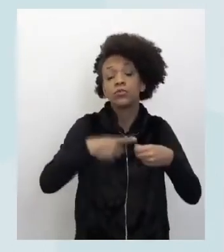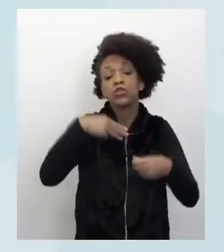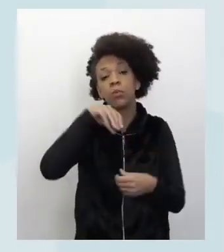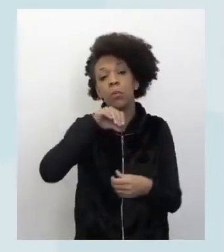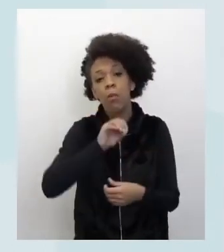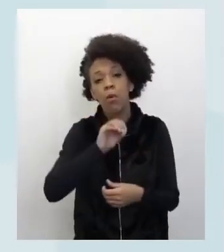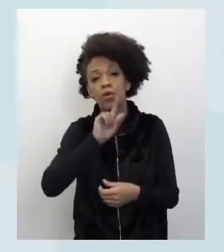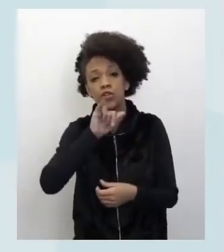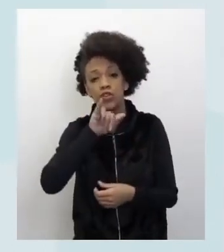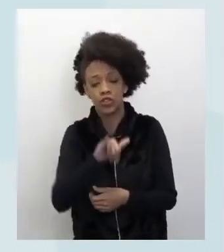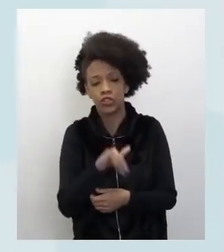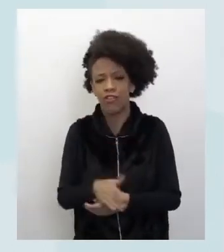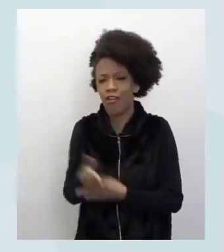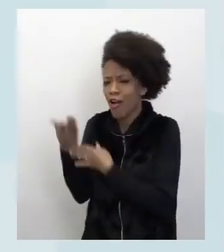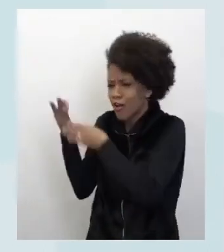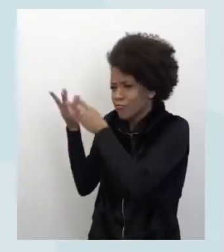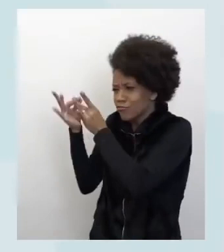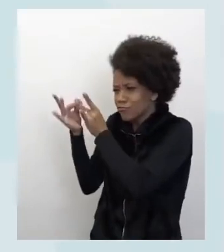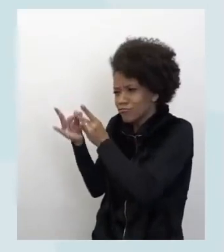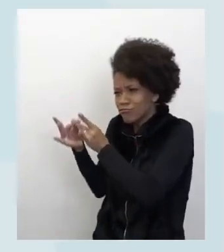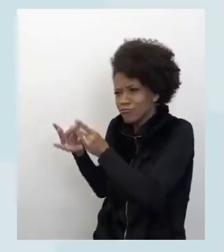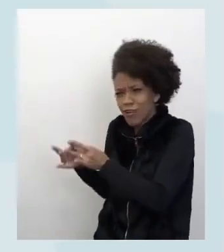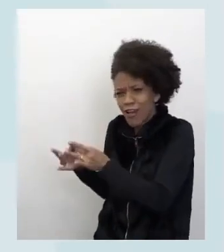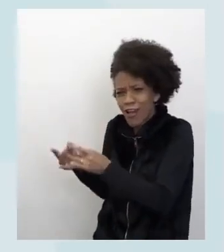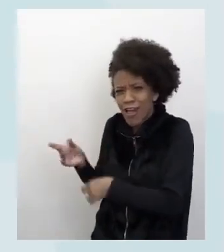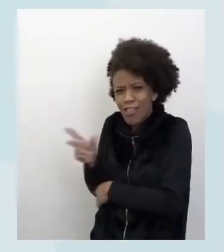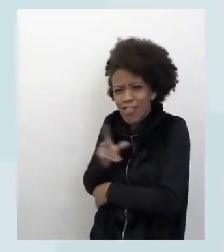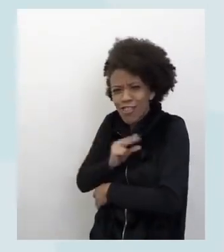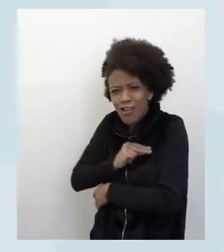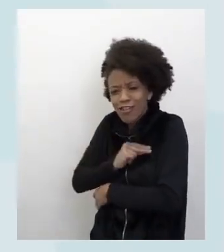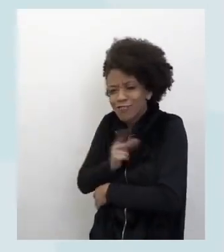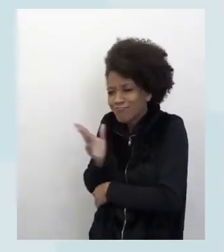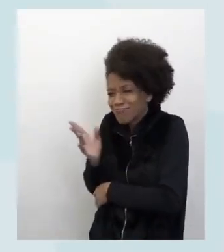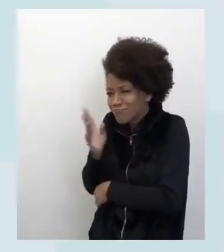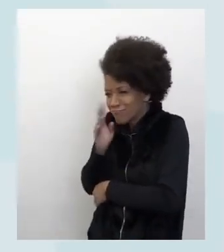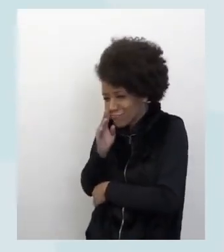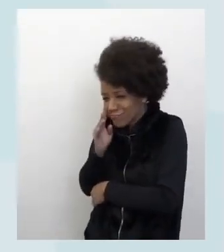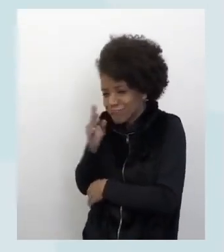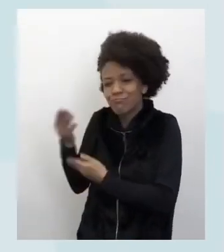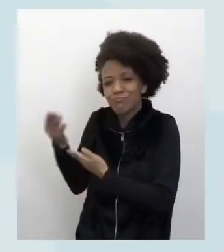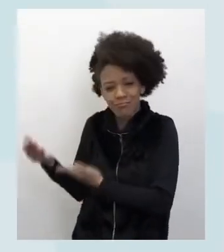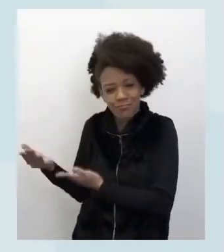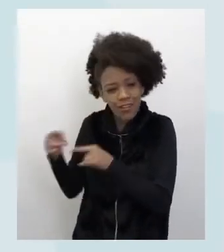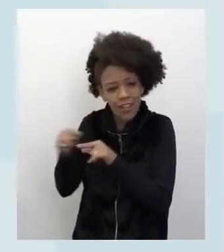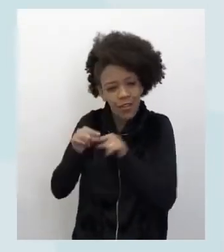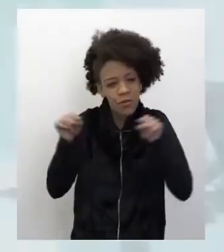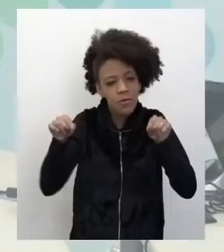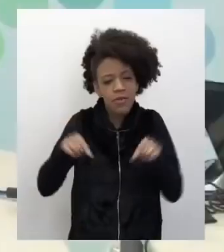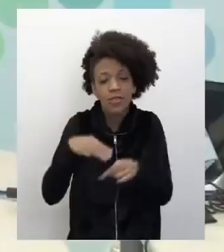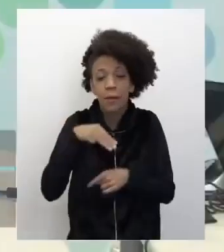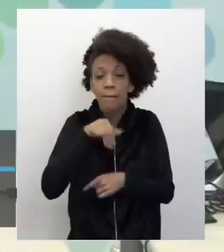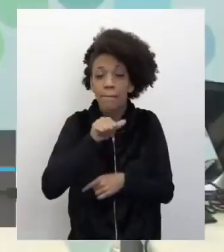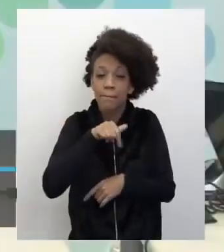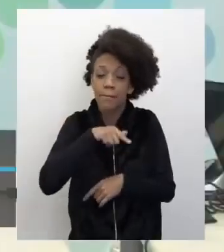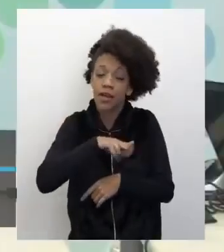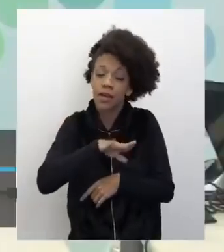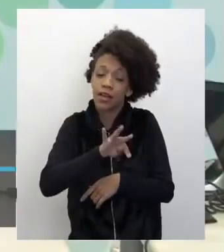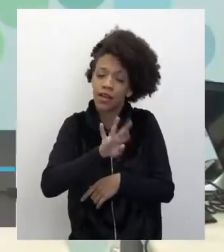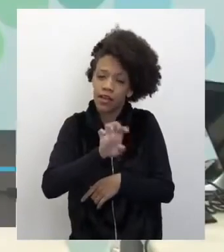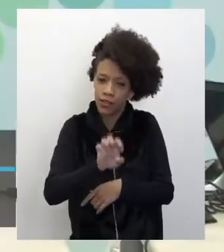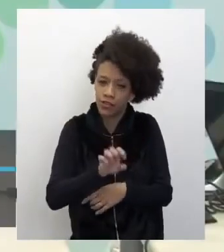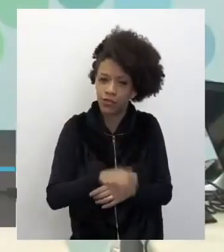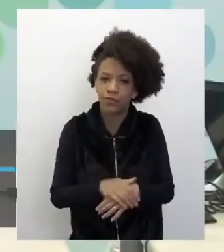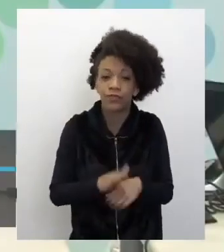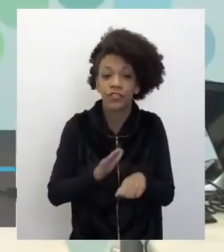olha a cortina, o tapete, eu fiquei encantada com essa maquete, né? Nós